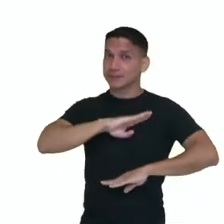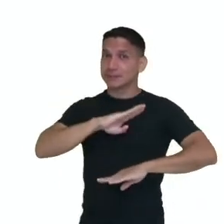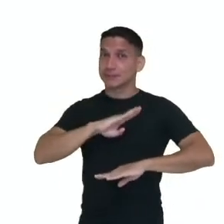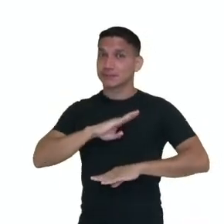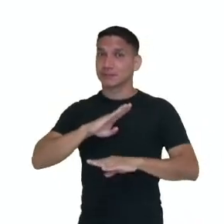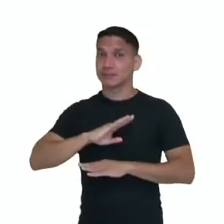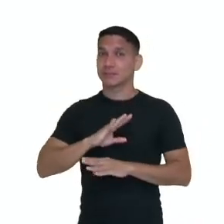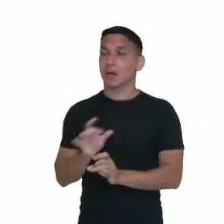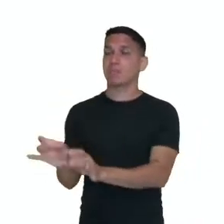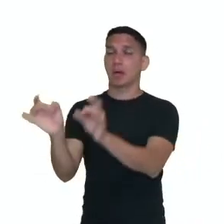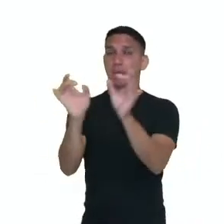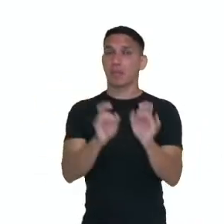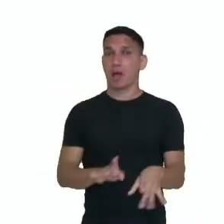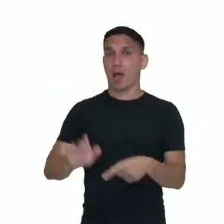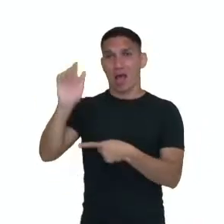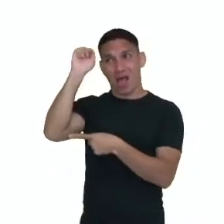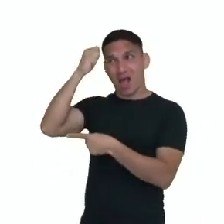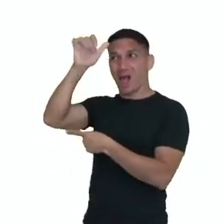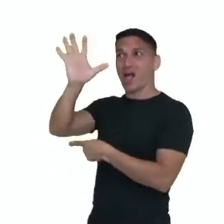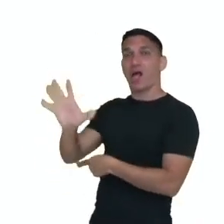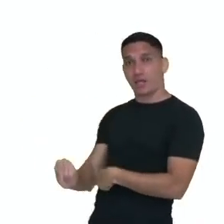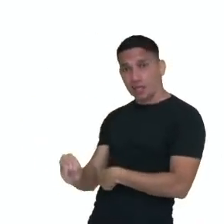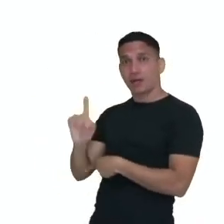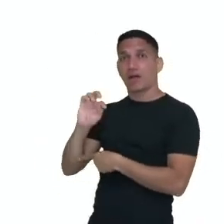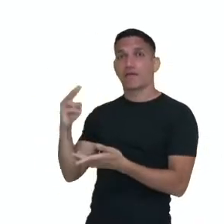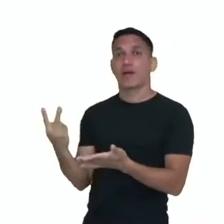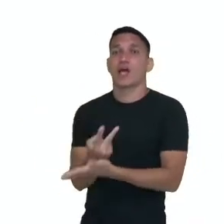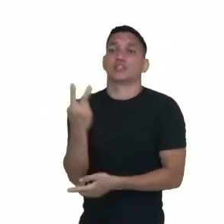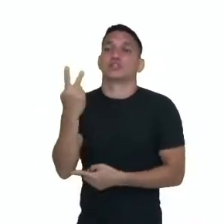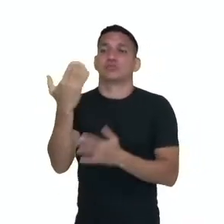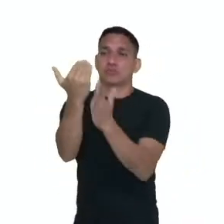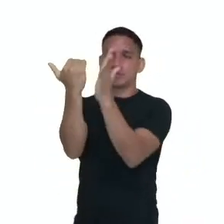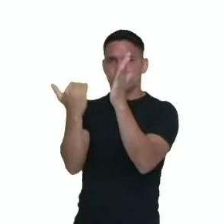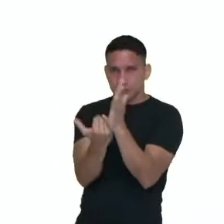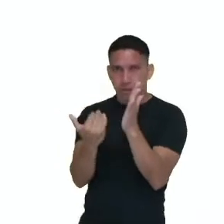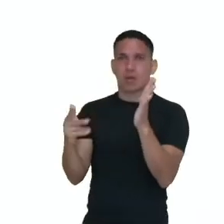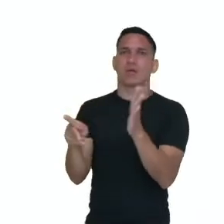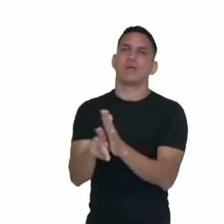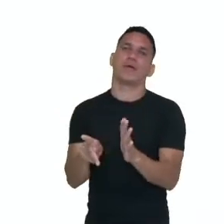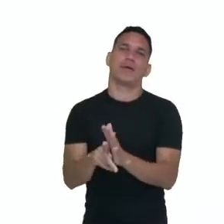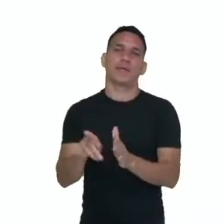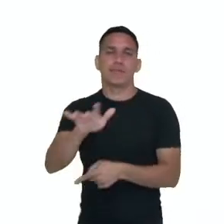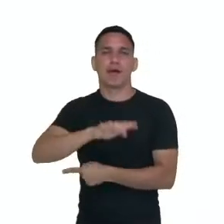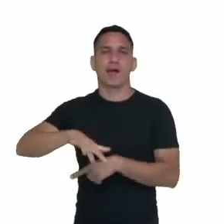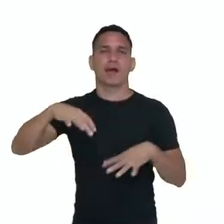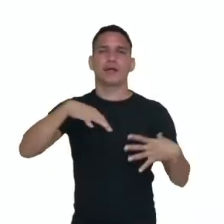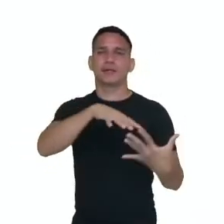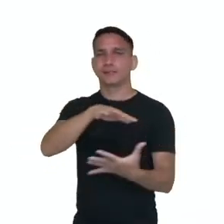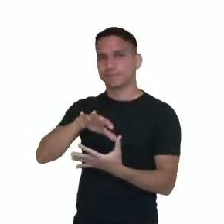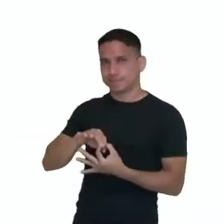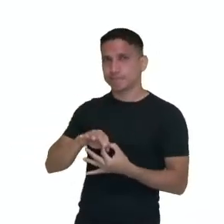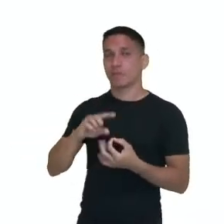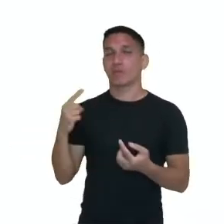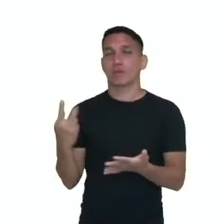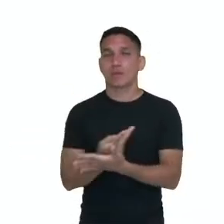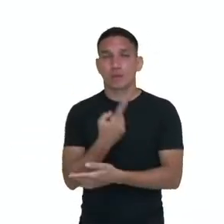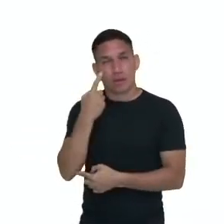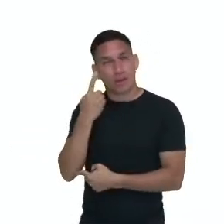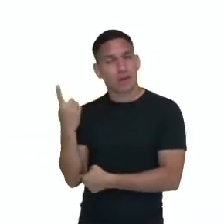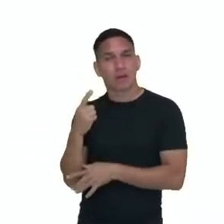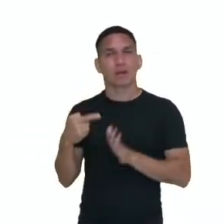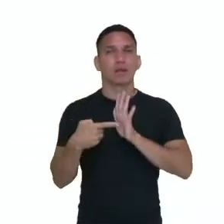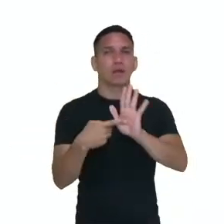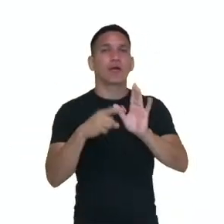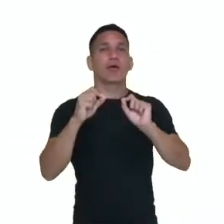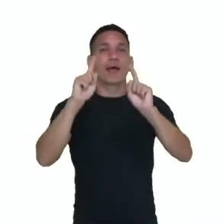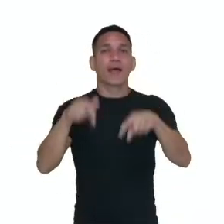plano no cenário global, né? Na questão econômica, né? Então fica em segundo plano. E é